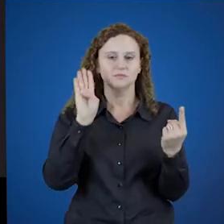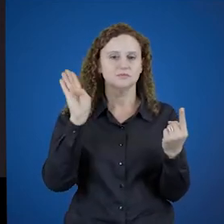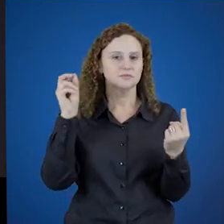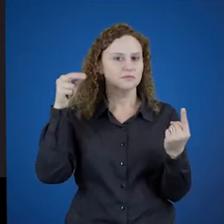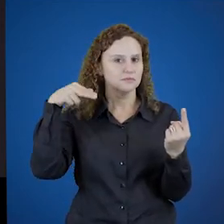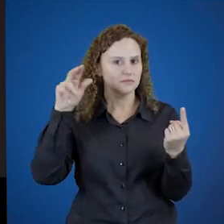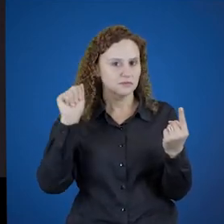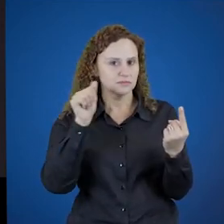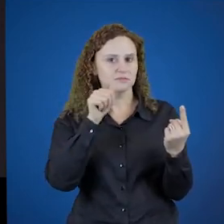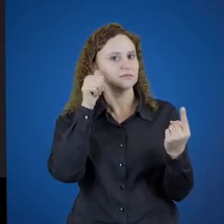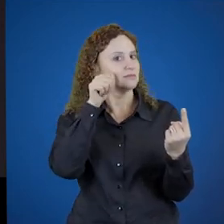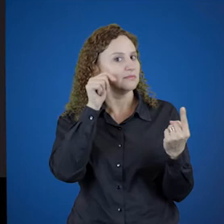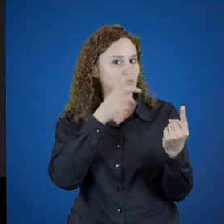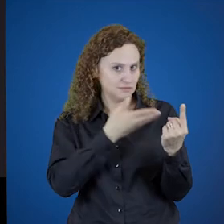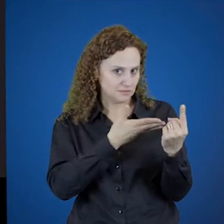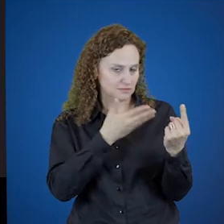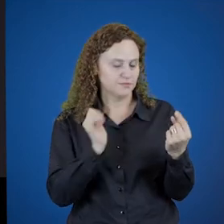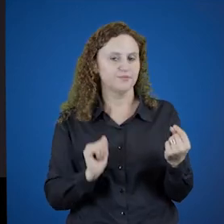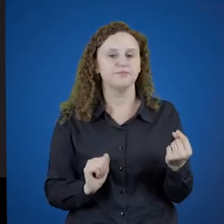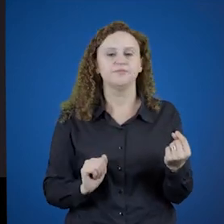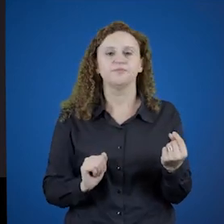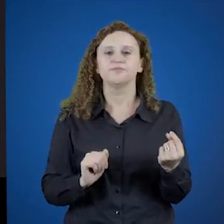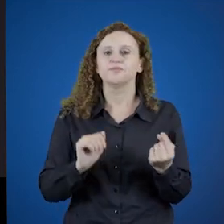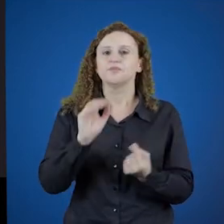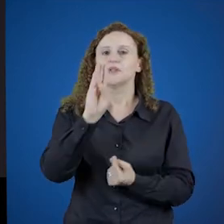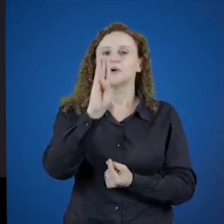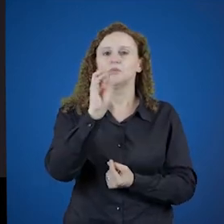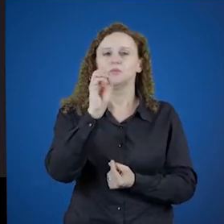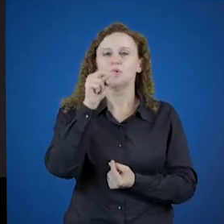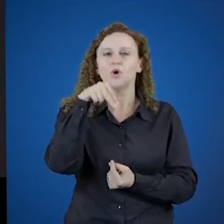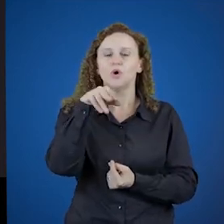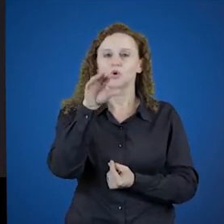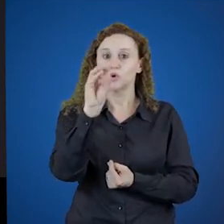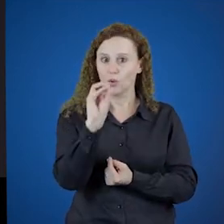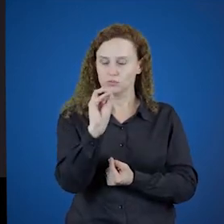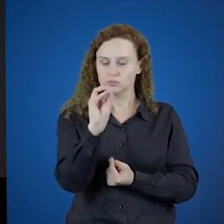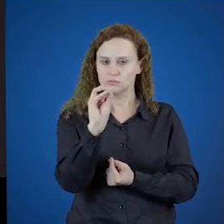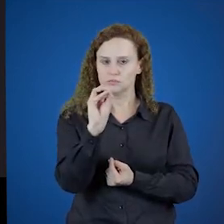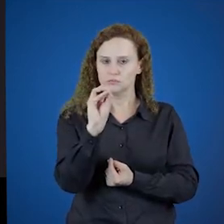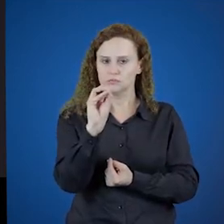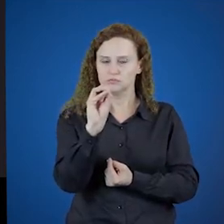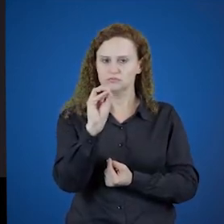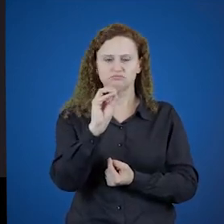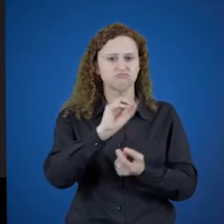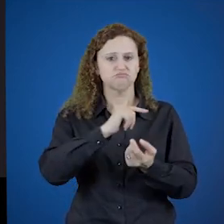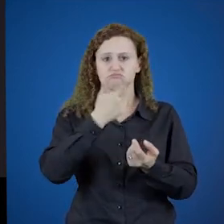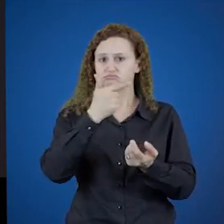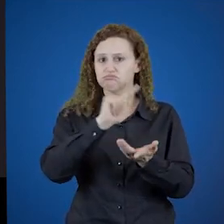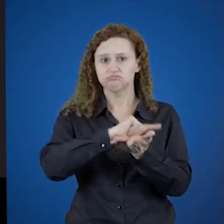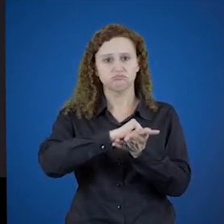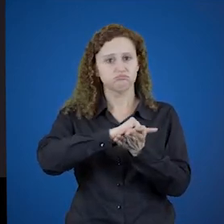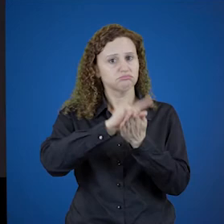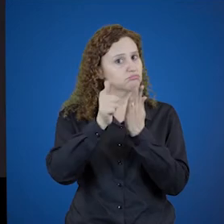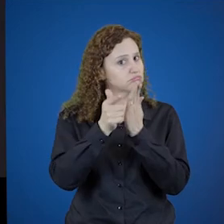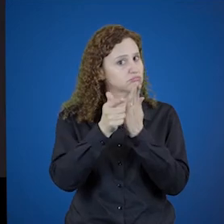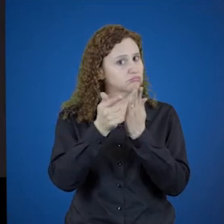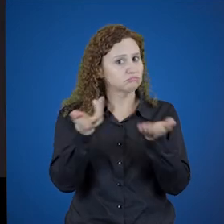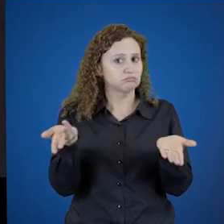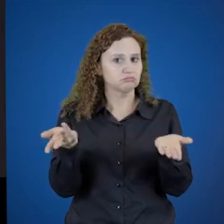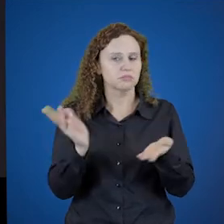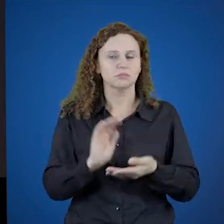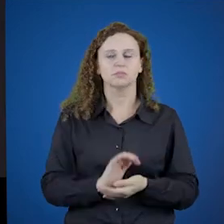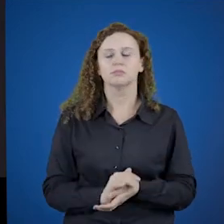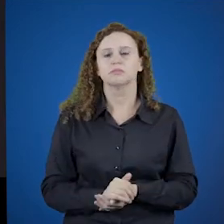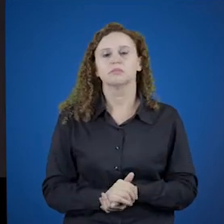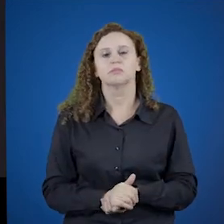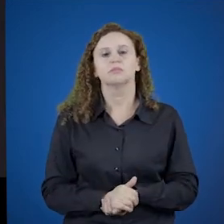Bona para o feminino e bolo para o neutro Bono